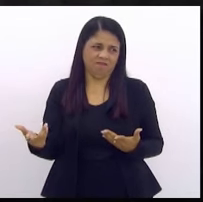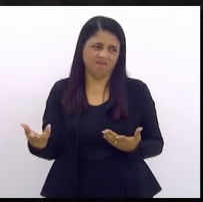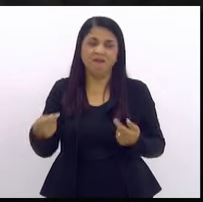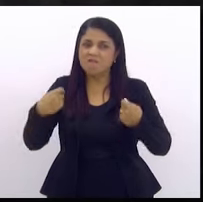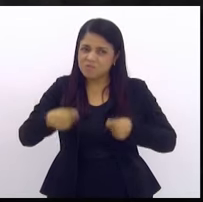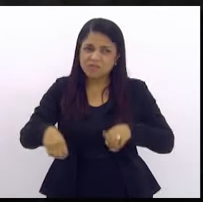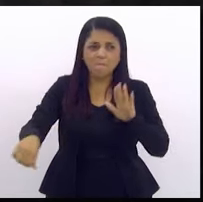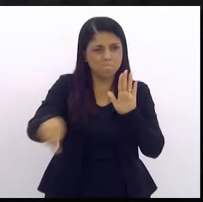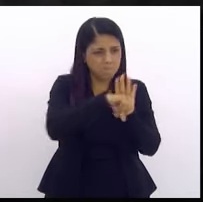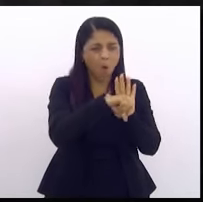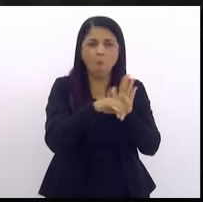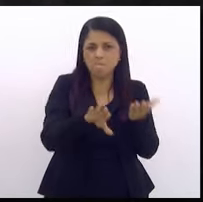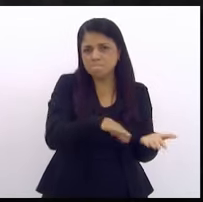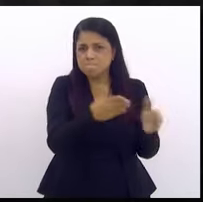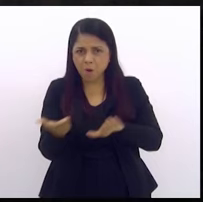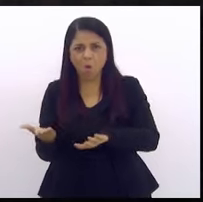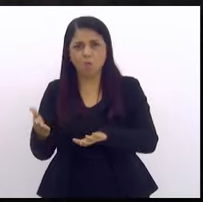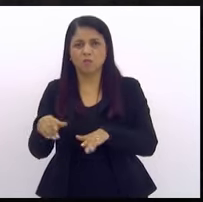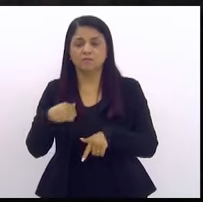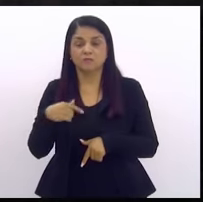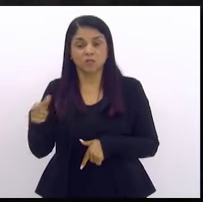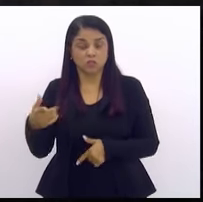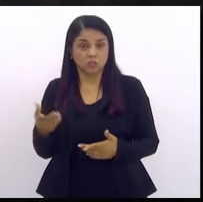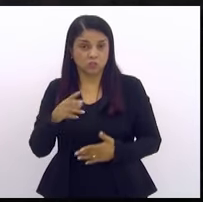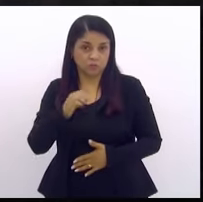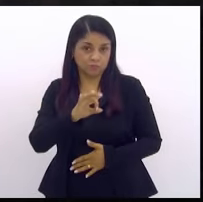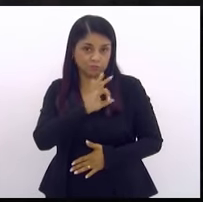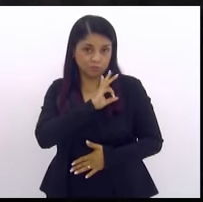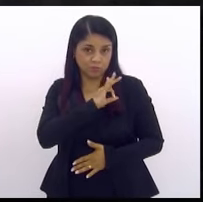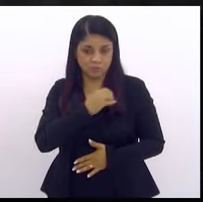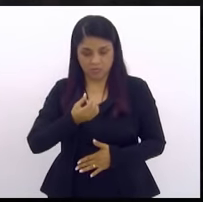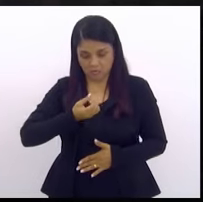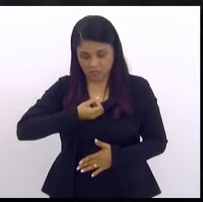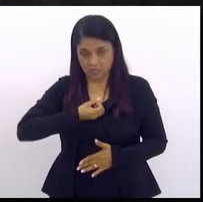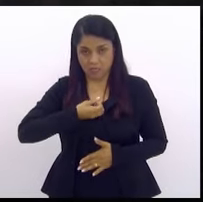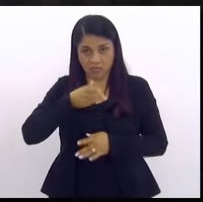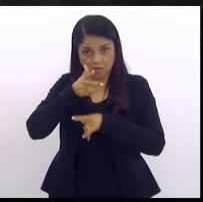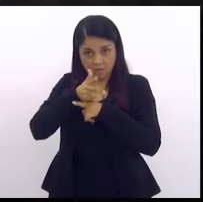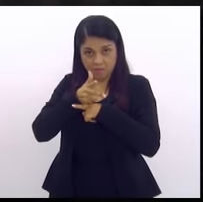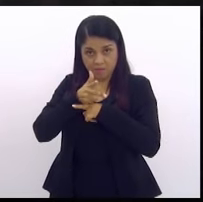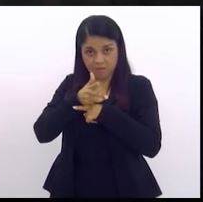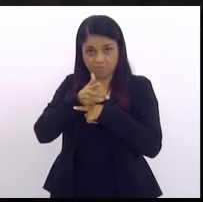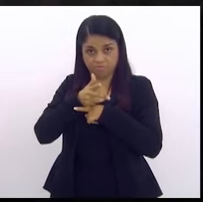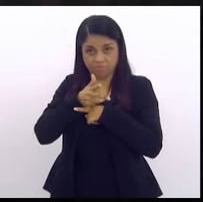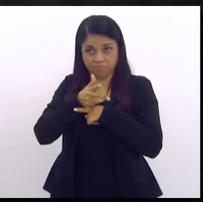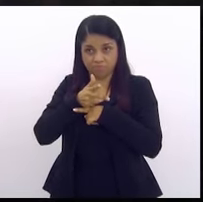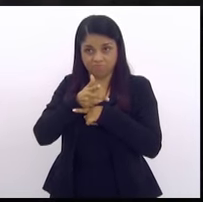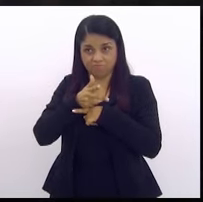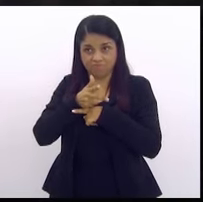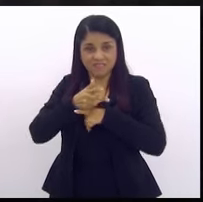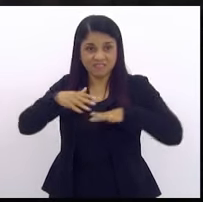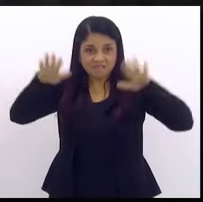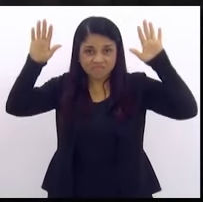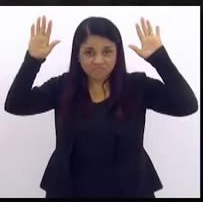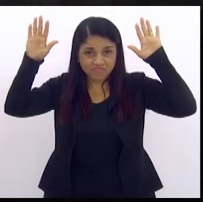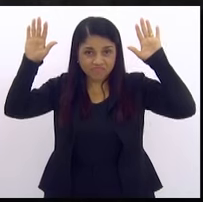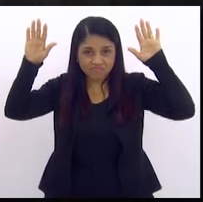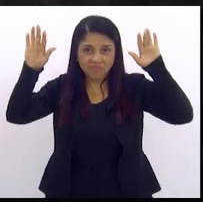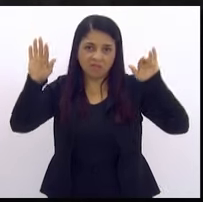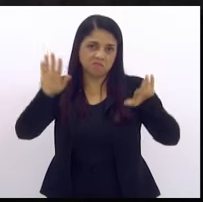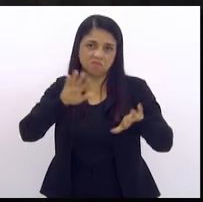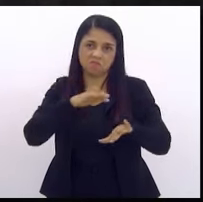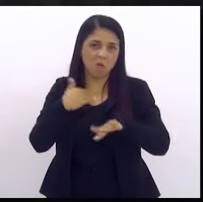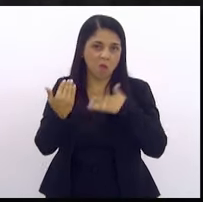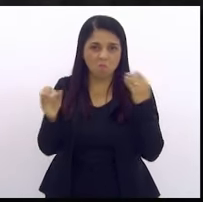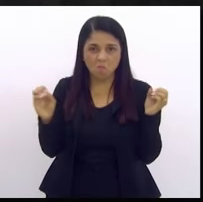uma coisa. Nossos policiais usam câmera hoje. Basta eles fazerem isso, ó. Me entrego. Eles não vão morrer. Mas